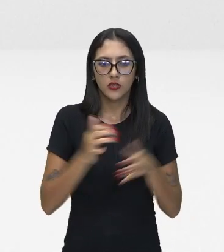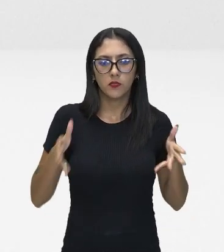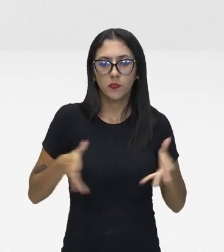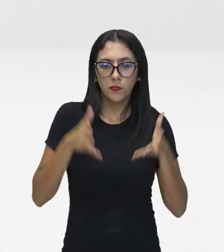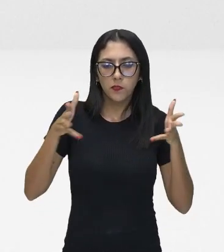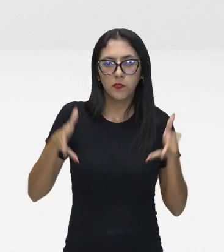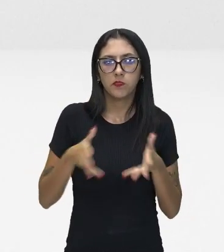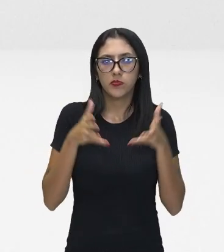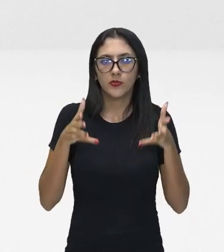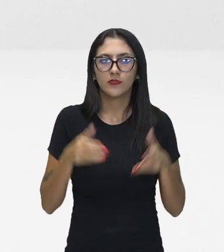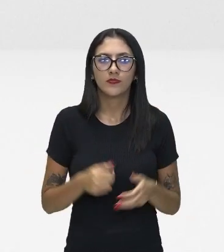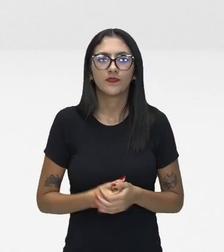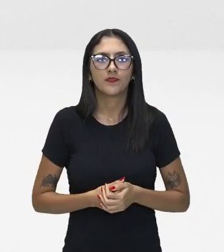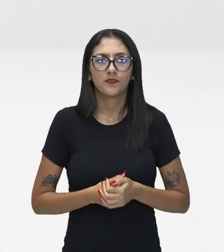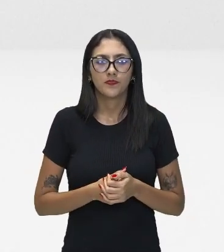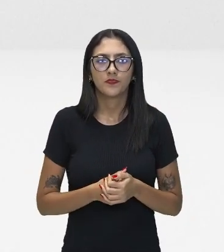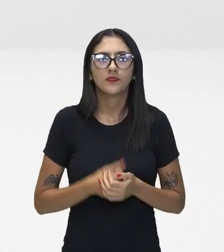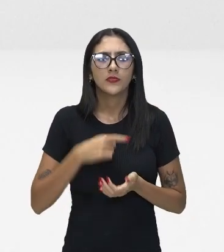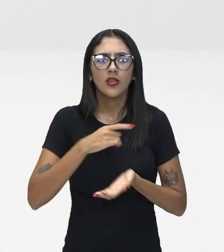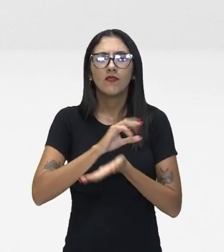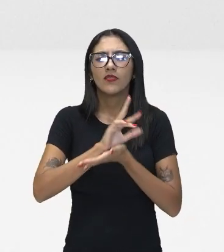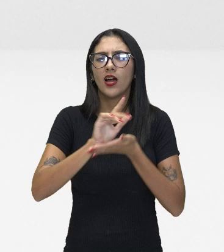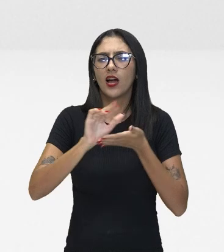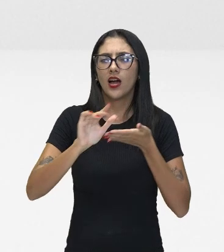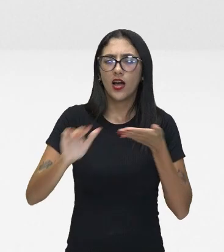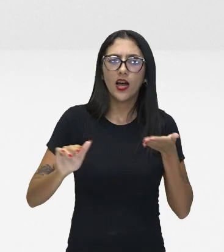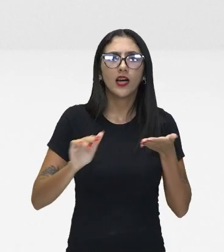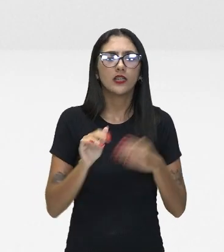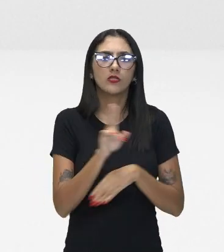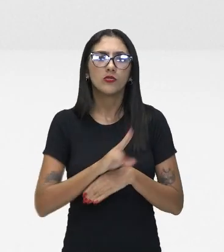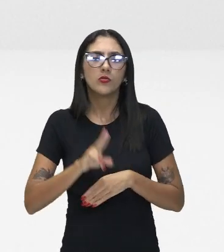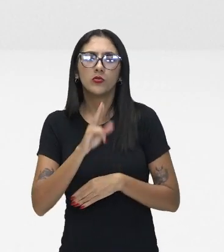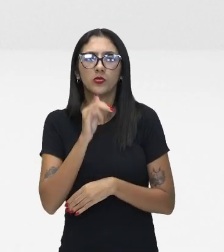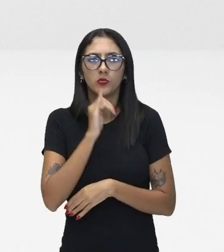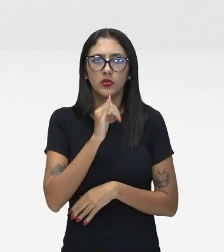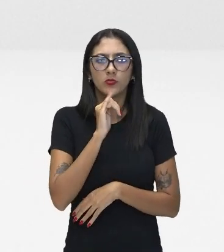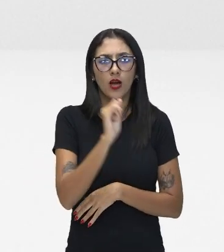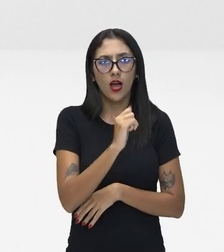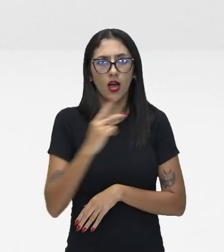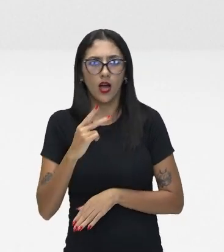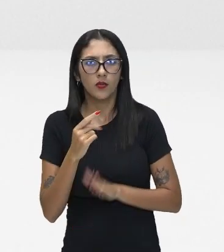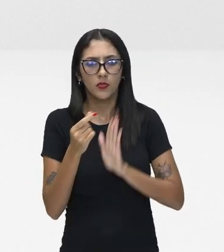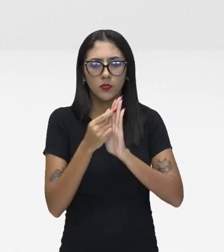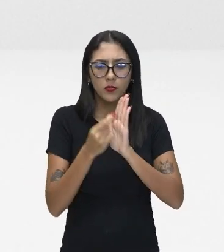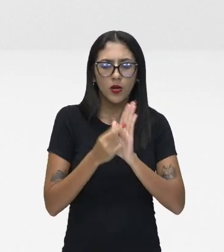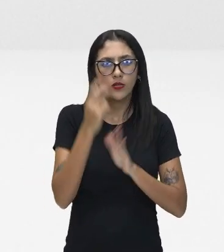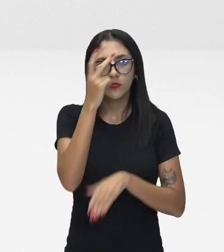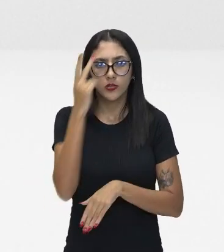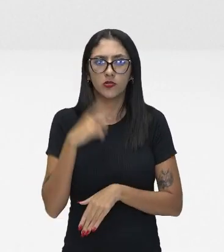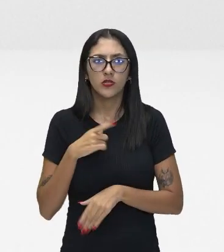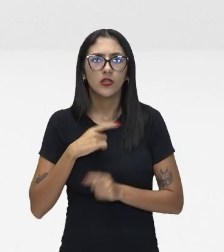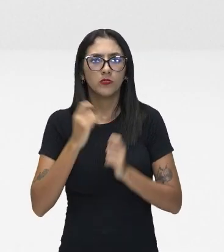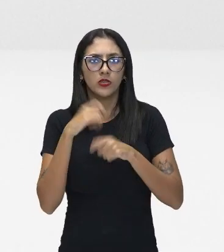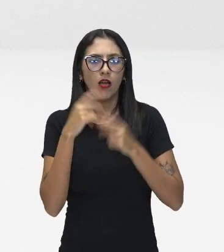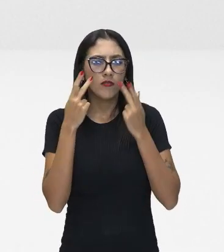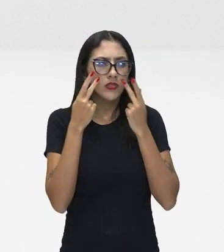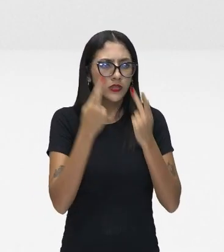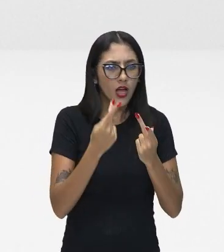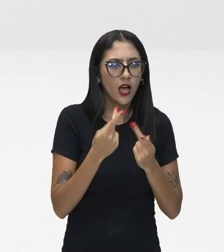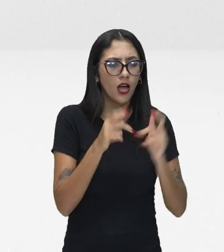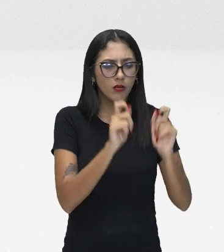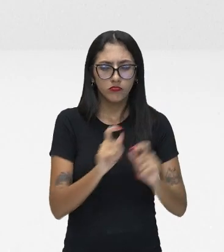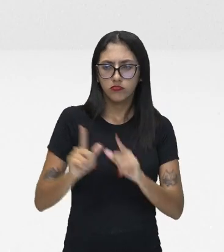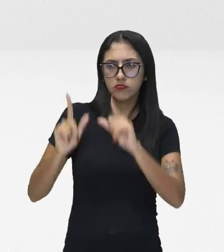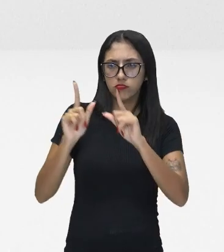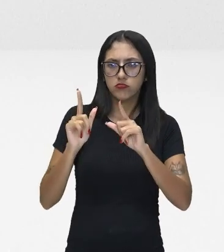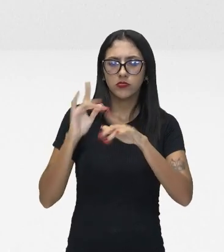né? Existem várias ferramentas nas redes sociais onde você pode saber se as pessoas estão visitando o seu